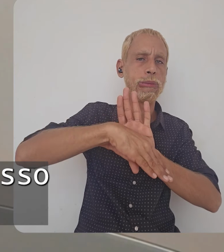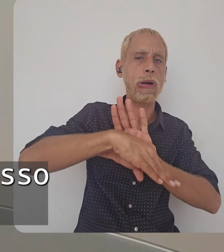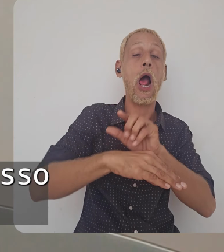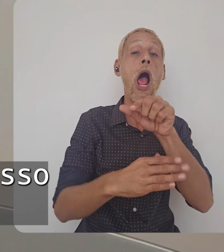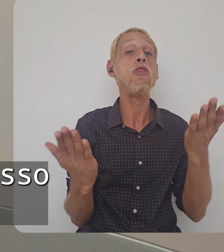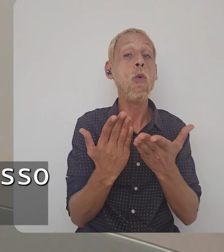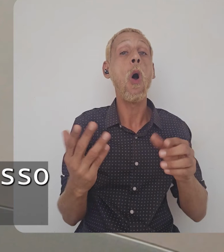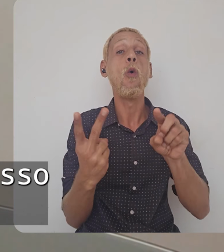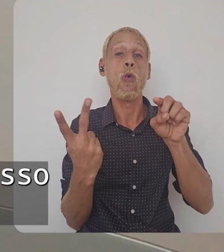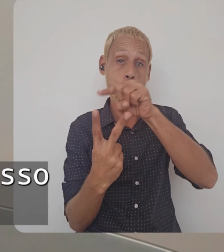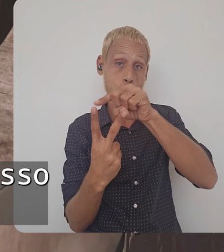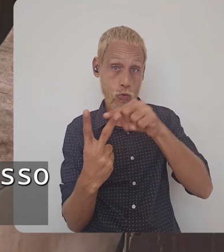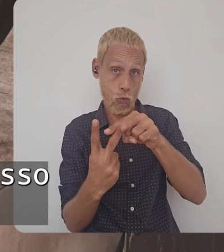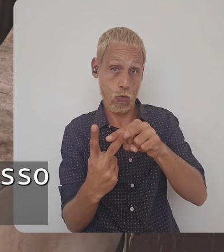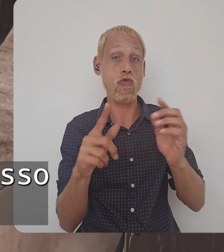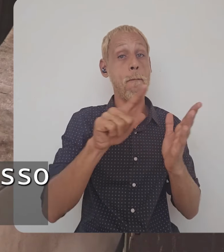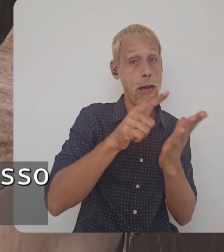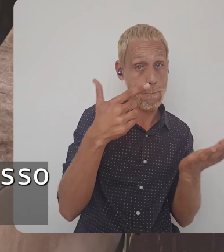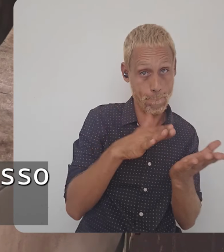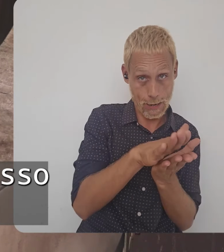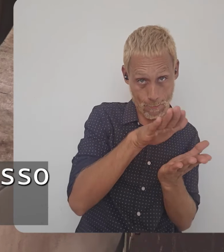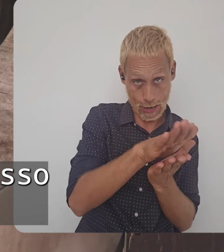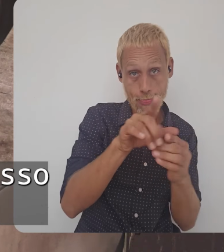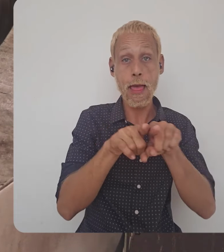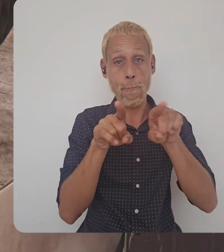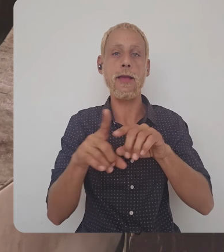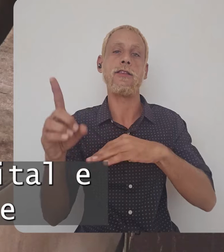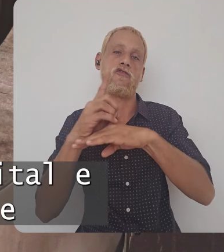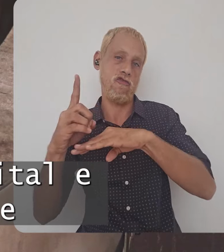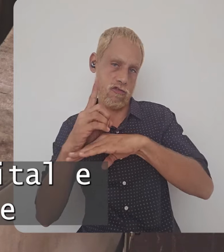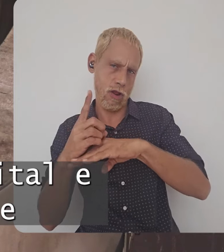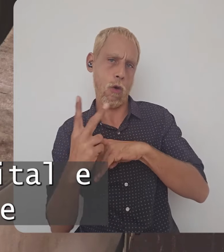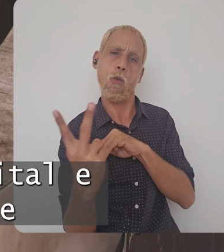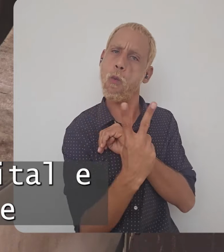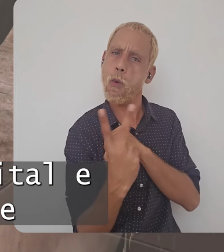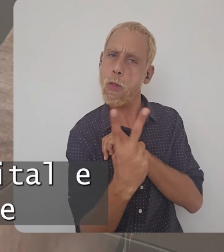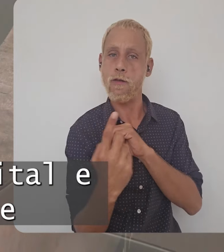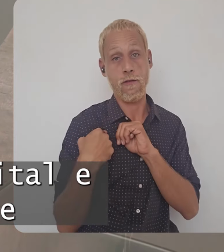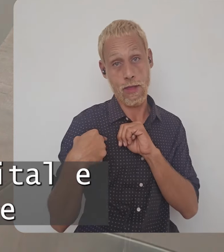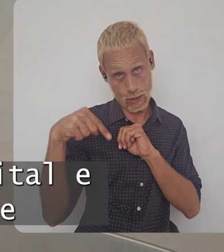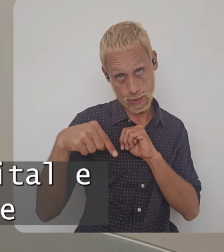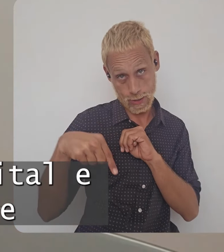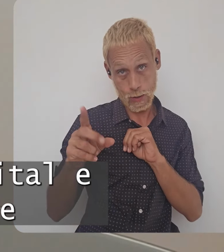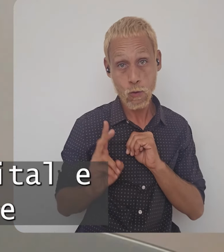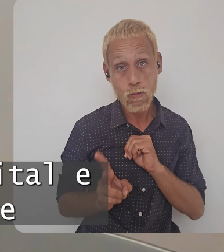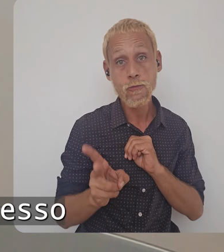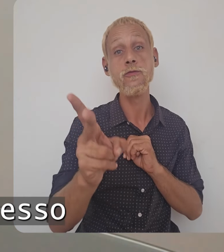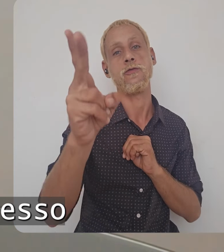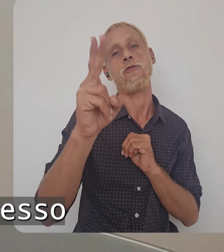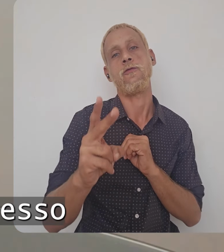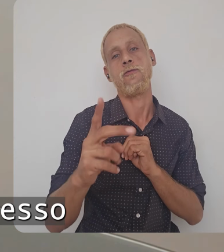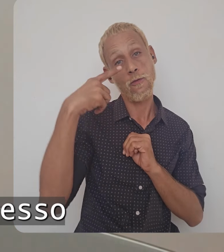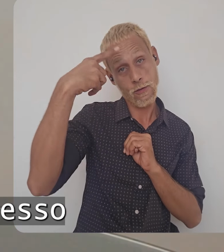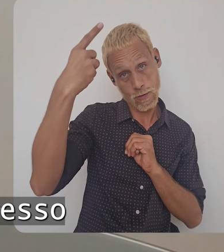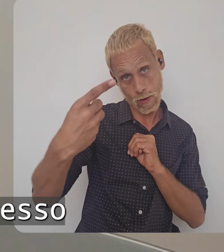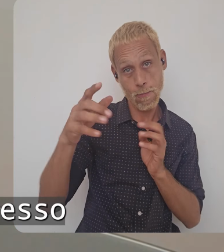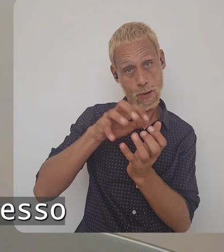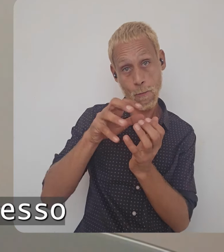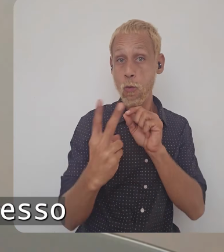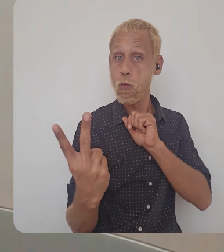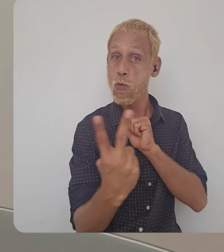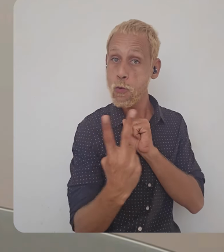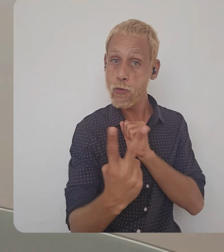a estratégia vencedora é manter o impresso conjugado com o digital. E é isso que a atual direção, que Carlos Vital e Diogo Vital, estão fazendo no Diário de Pernambuco. Estão mantendo o